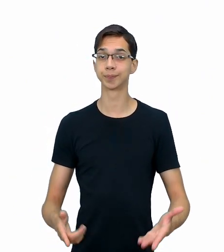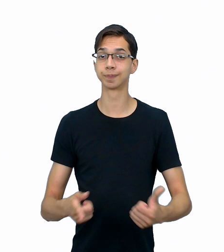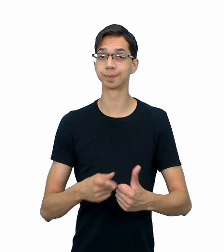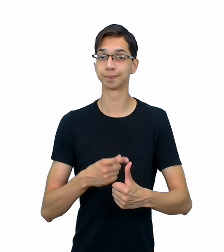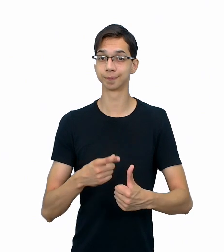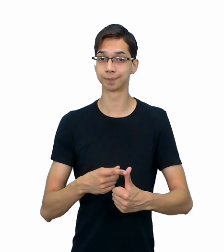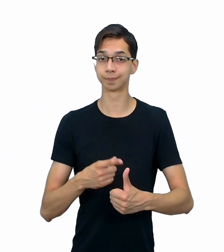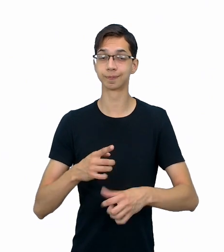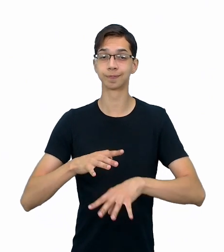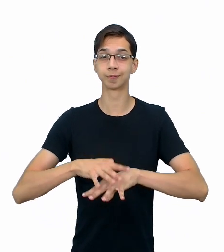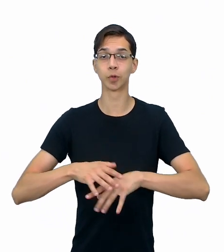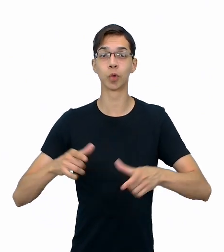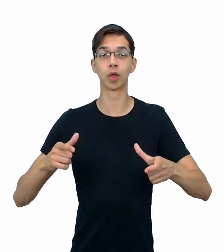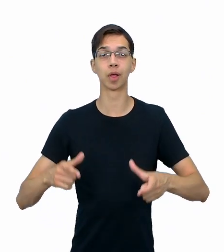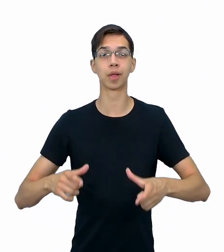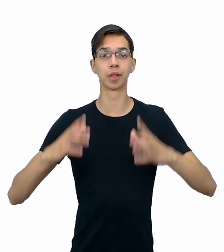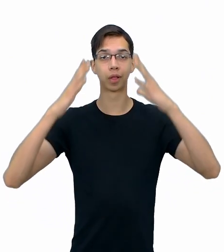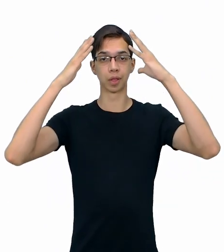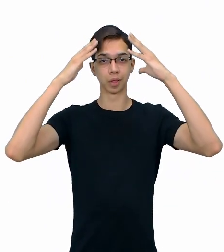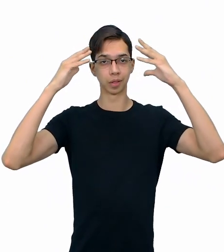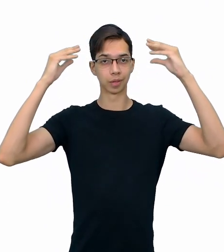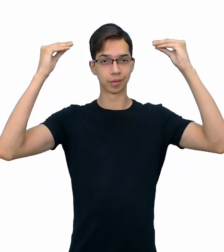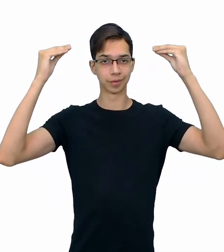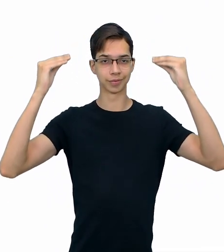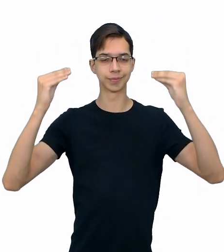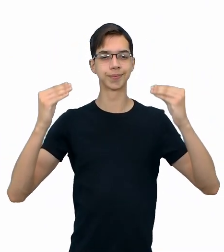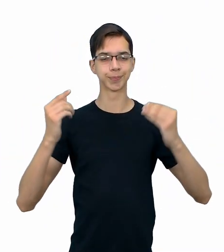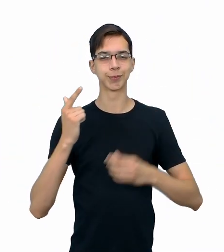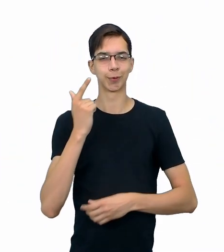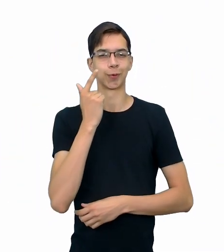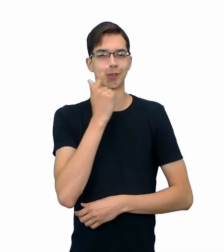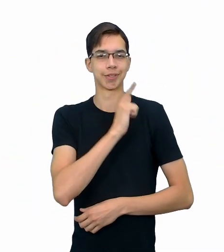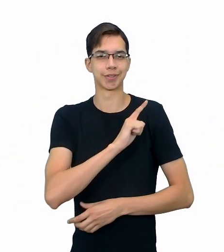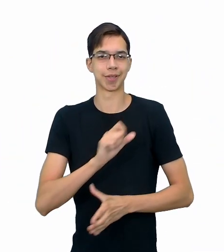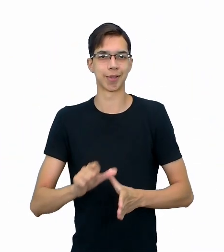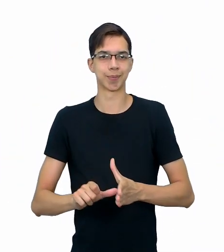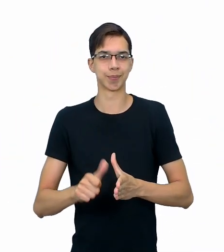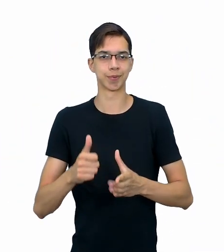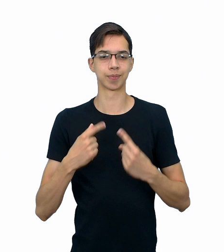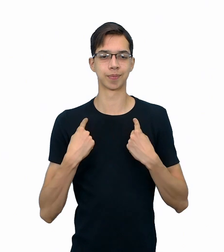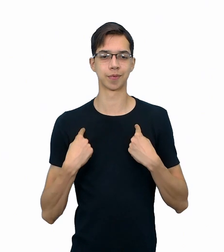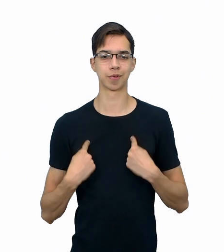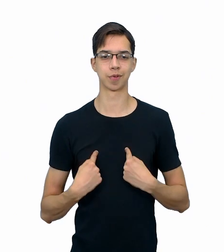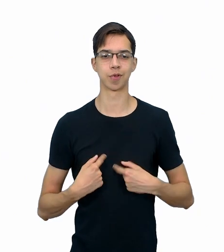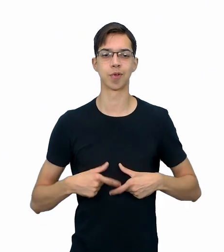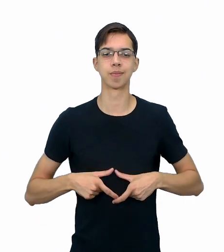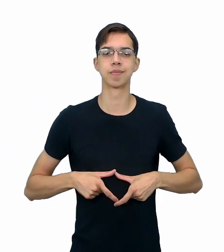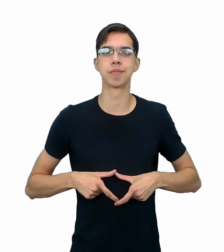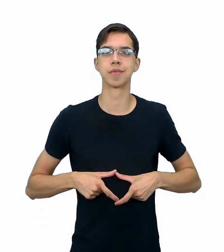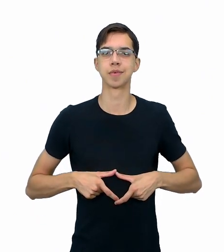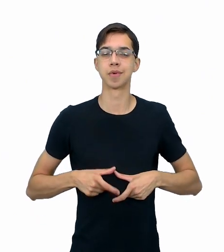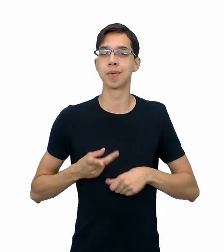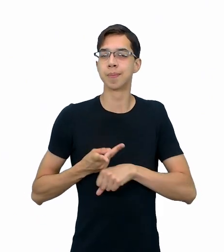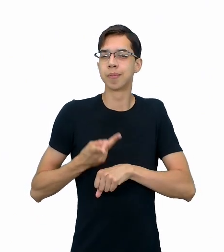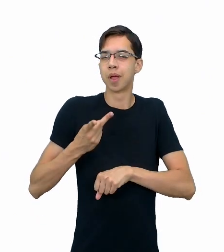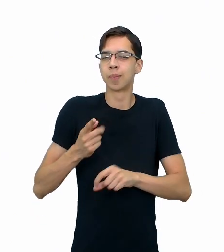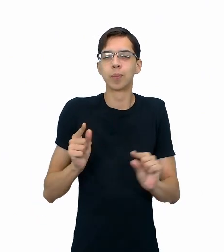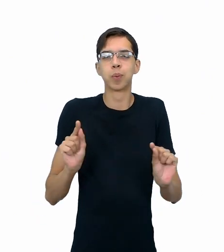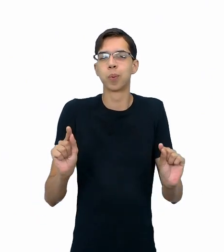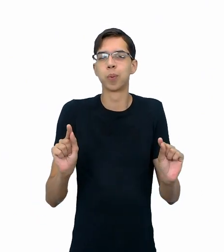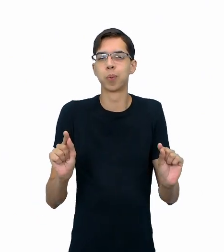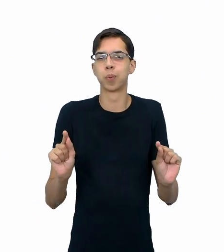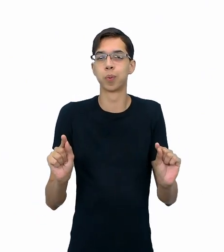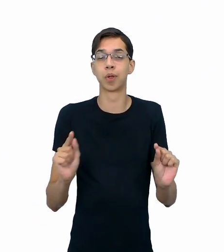matemático holandês, ganhador da primeira medalha Felix Klein, que é um prêmio equivalente